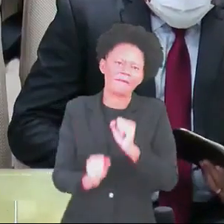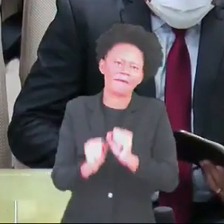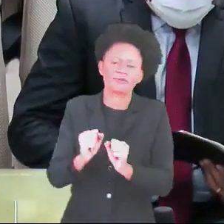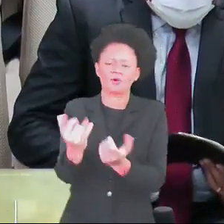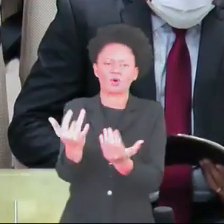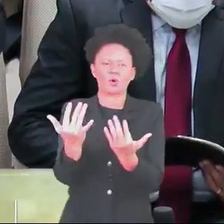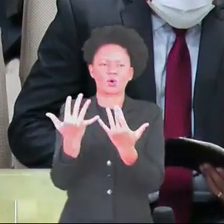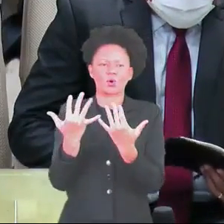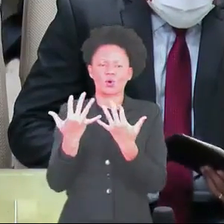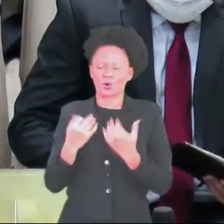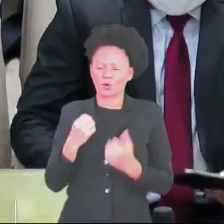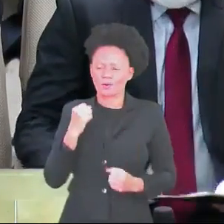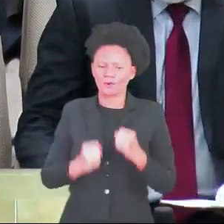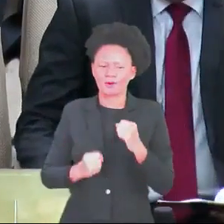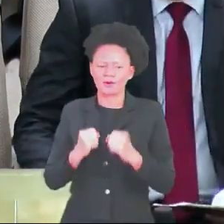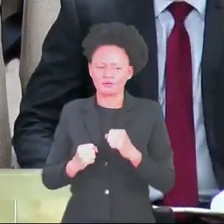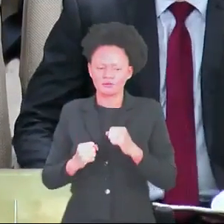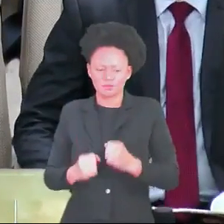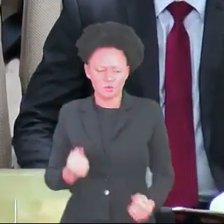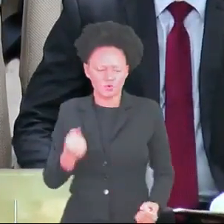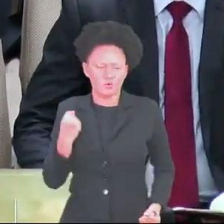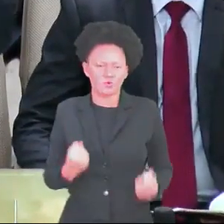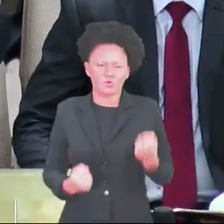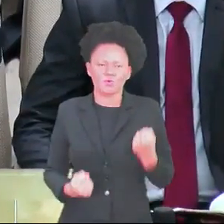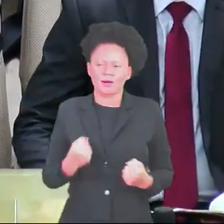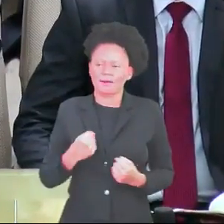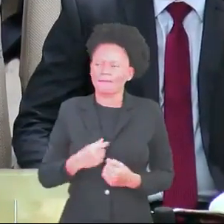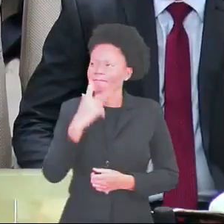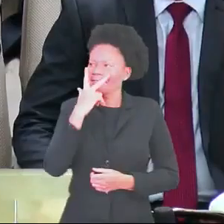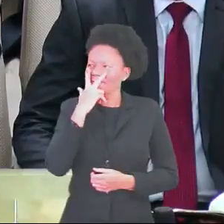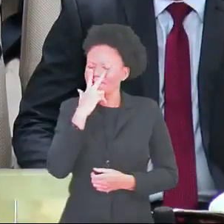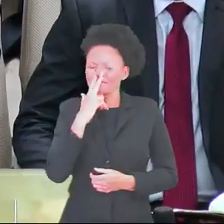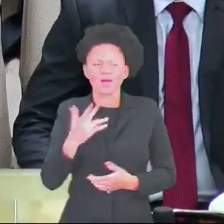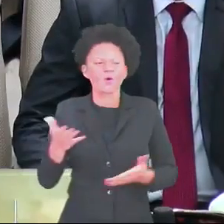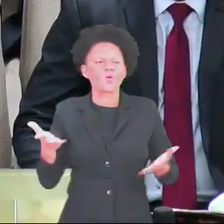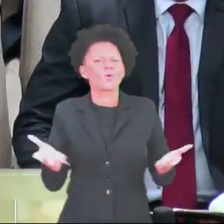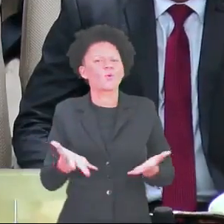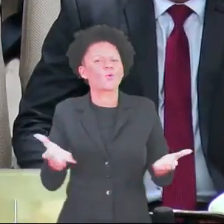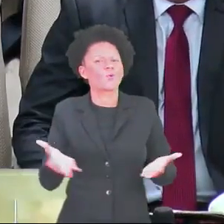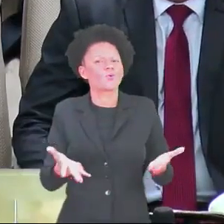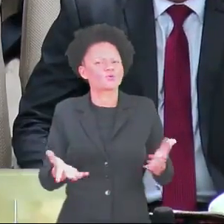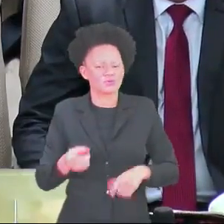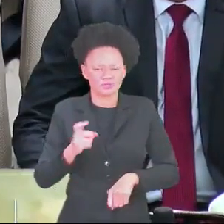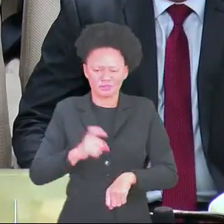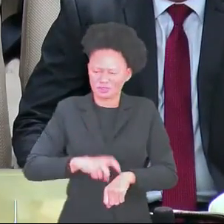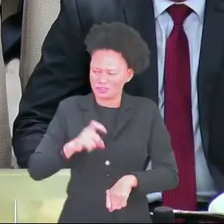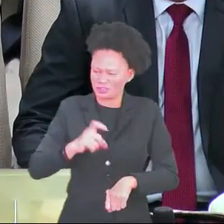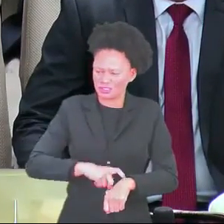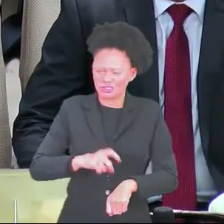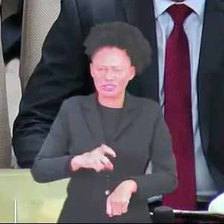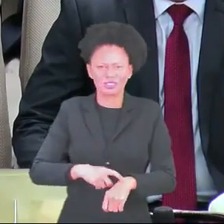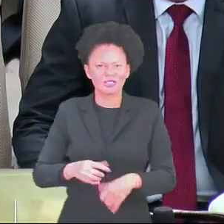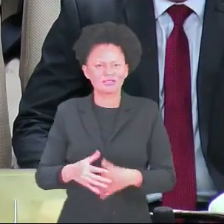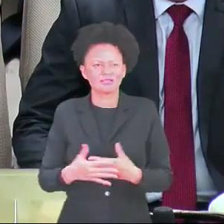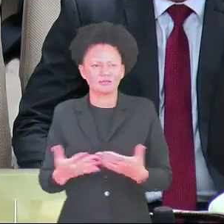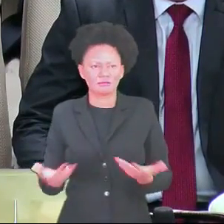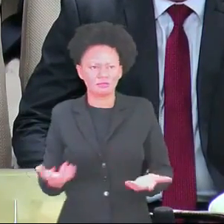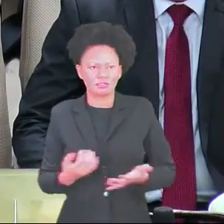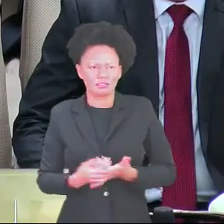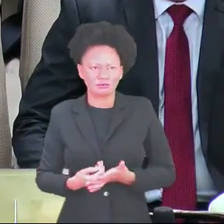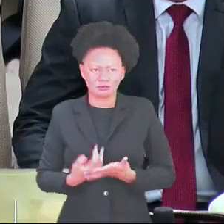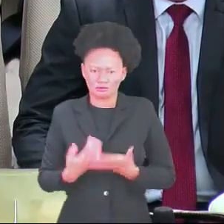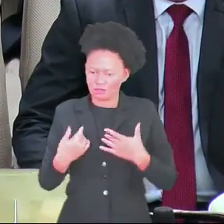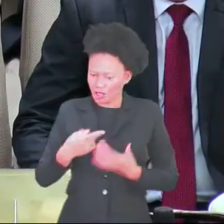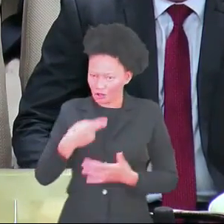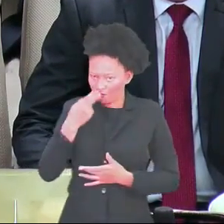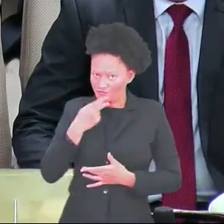né? Entrava na academia e saía. E parece que eu estou vendo, esse é o tempo das pessoas se tornarem escravas disso. Eu não